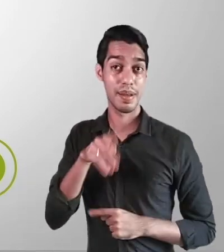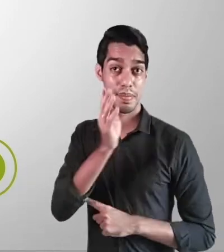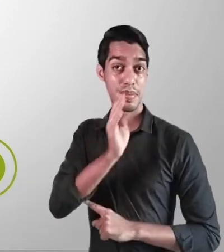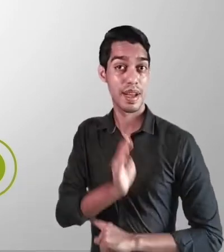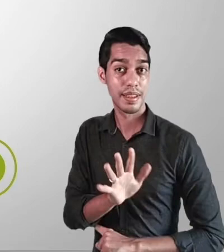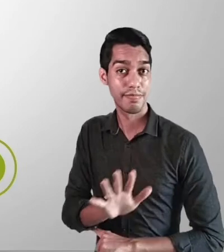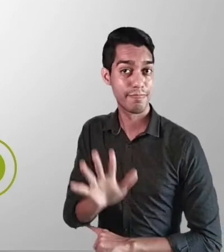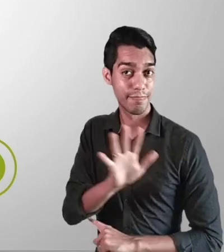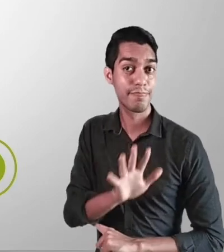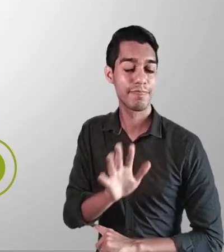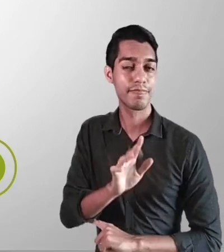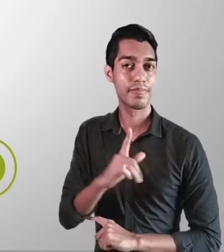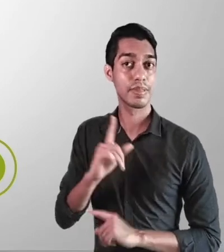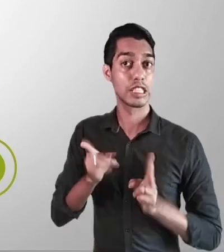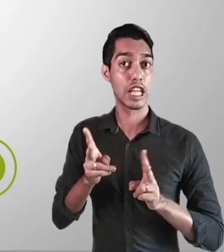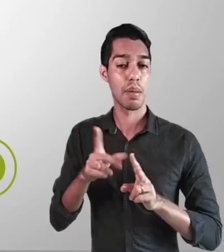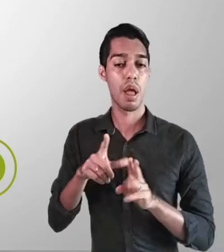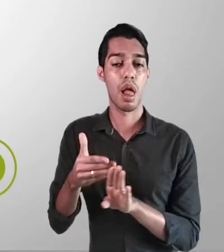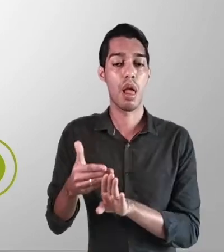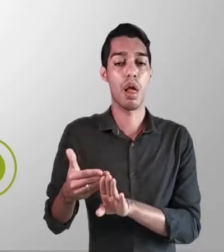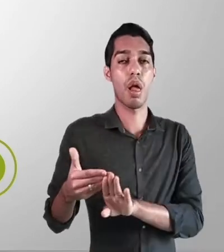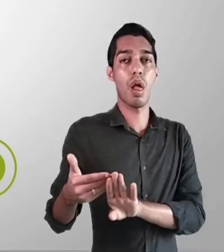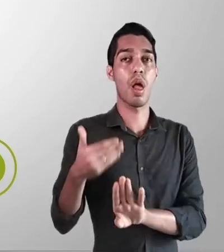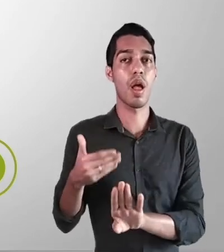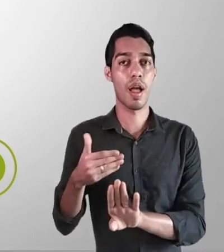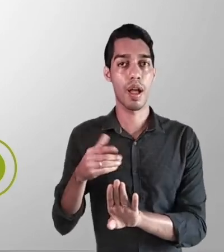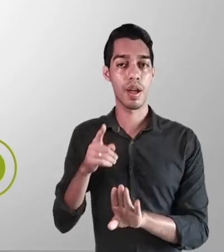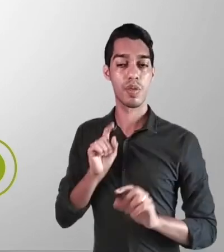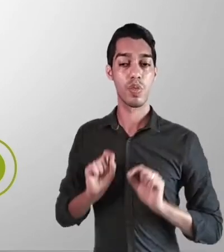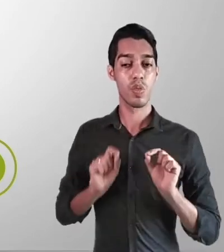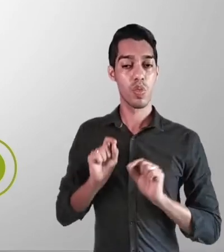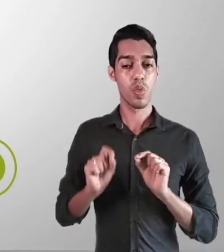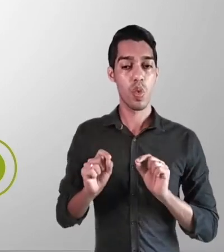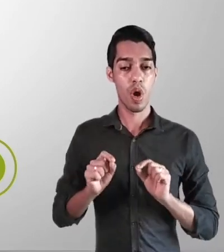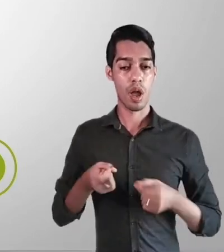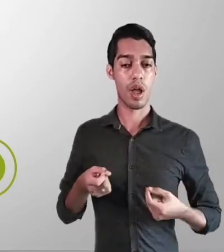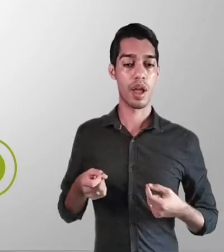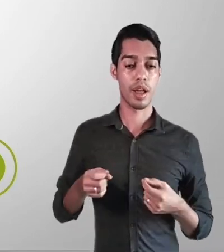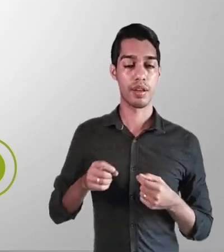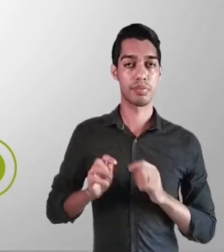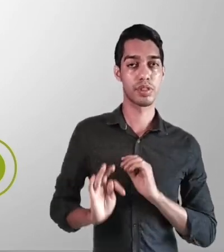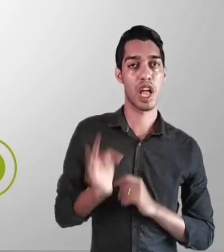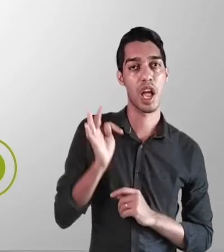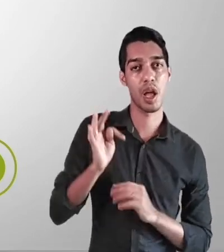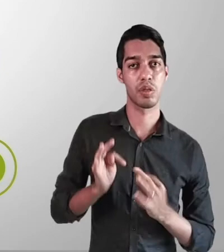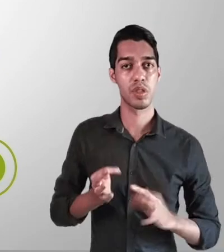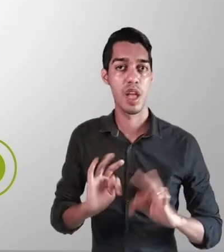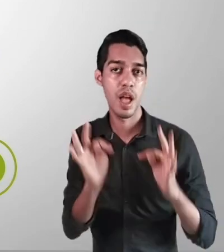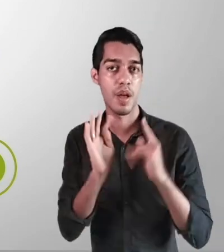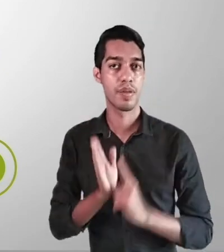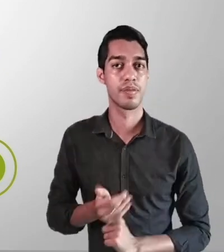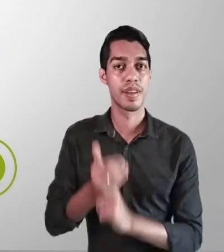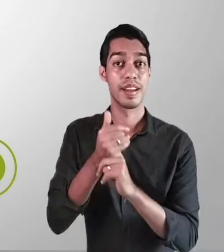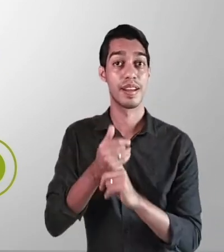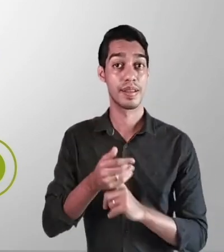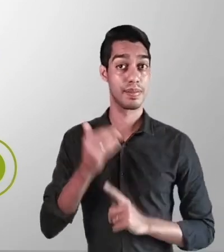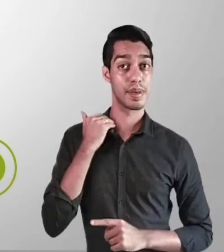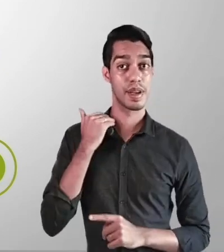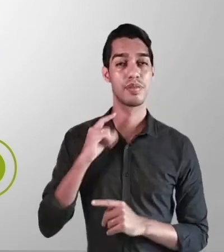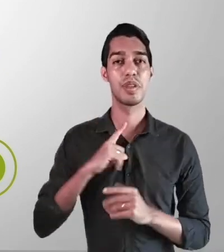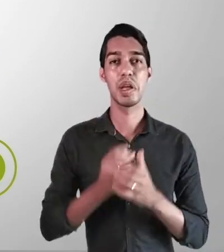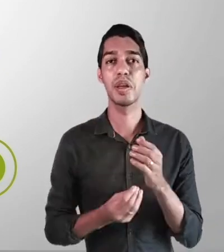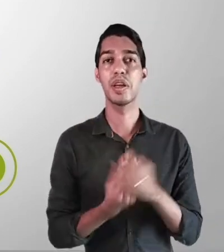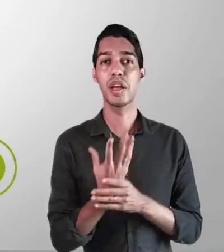na vanguarda da inovação tecnológica. Os bancos foram que criaram no mundo o chip nos cartões